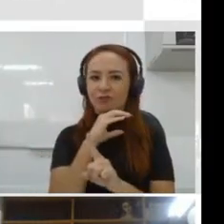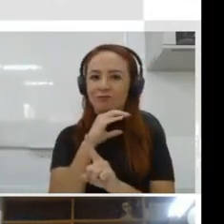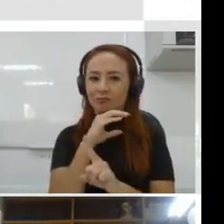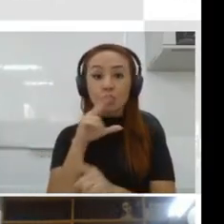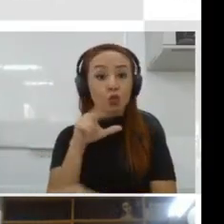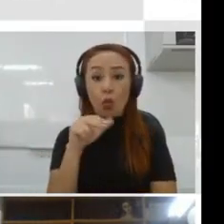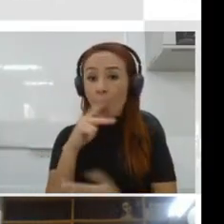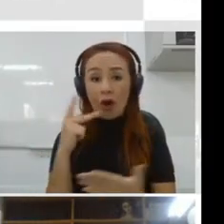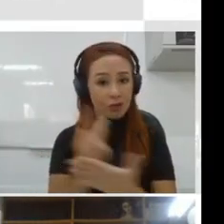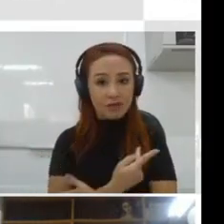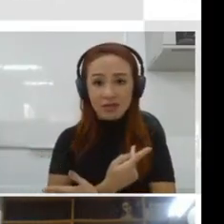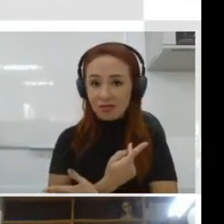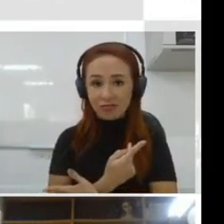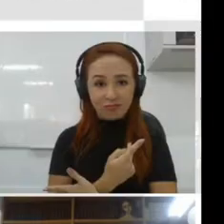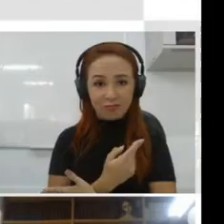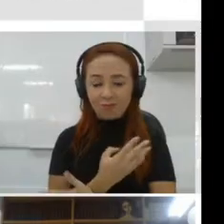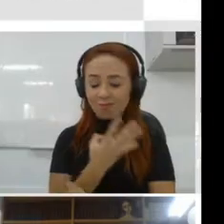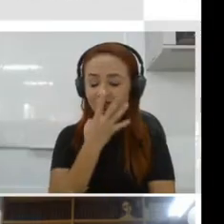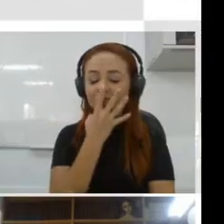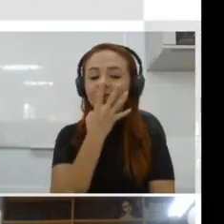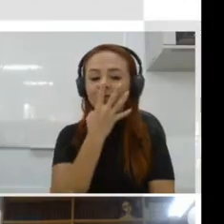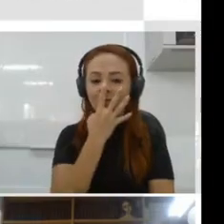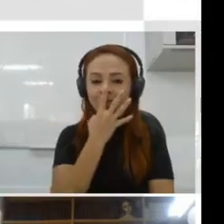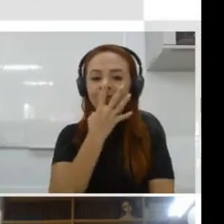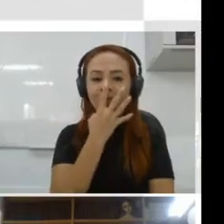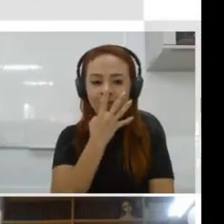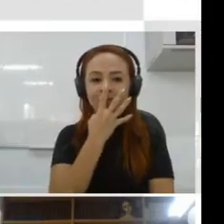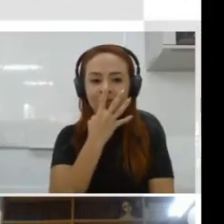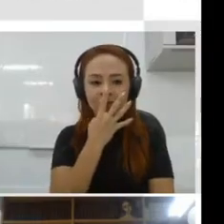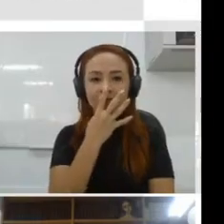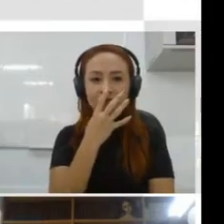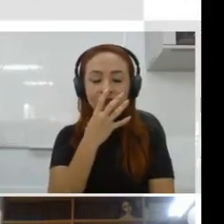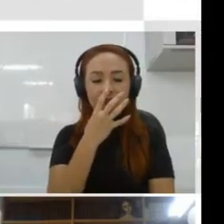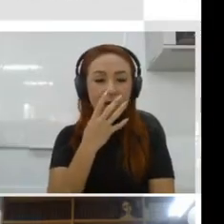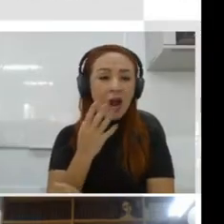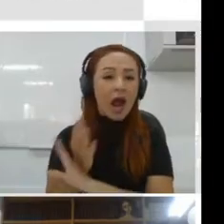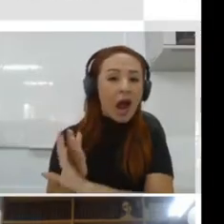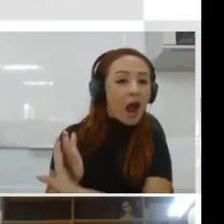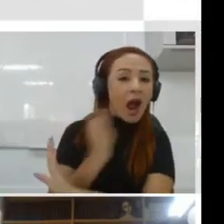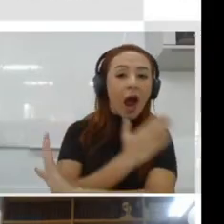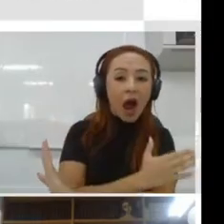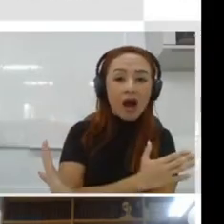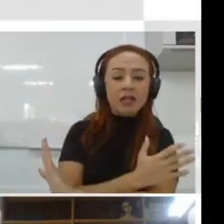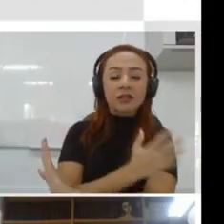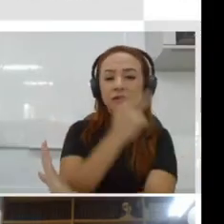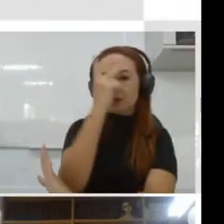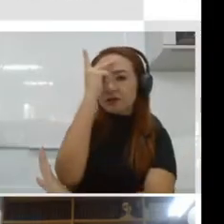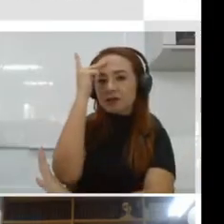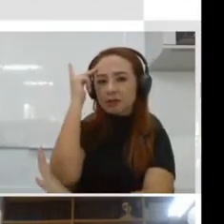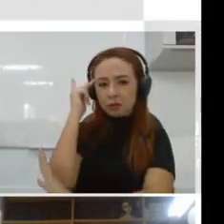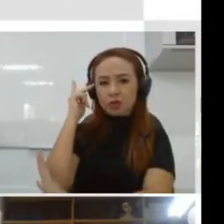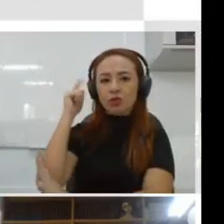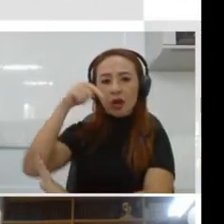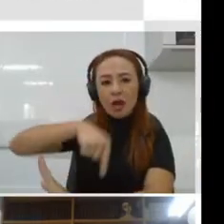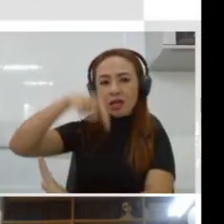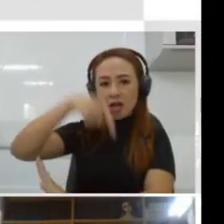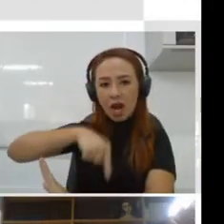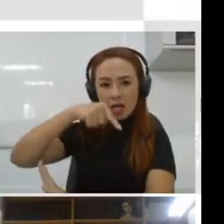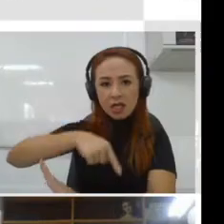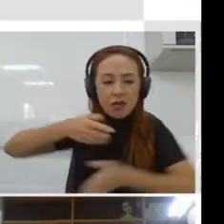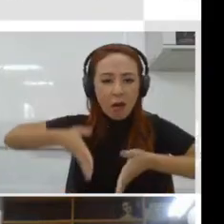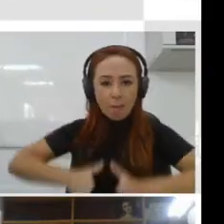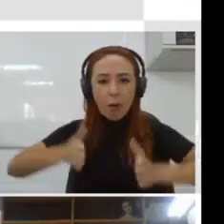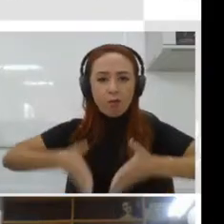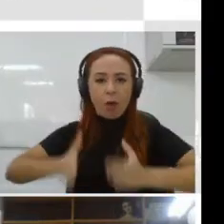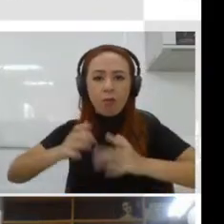últimos 2,5 milhões de anos, né? Quando a nossa espécie nem existia. E 5 graus Celsius é desconhecido, ou seja, é além